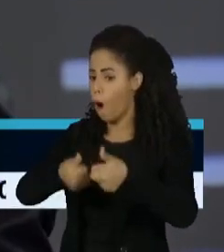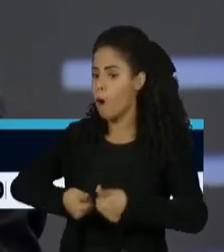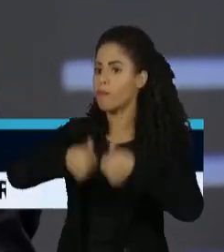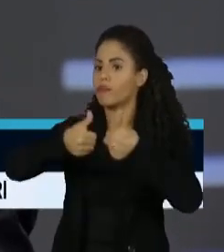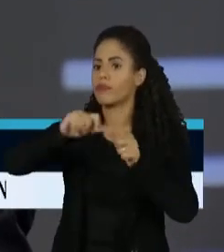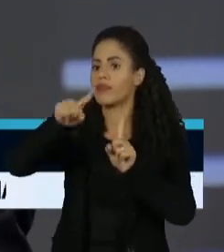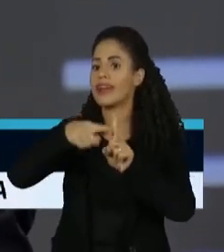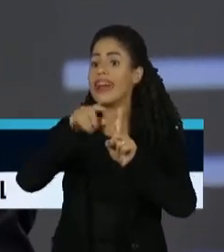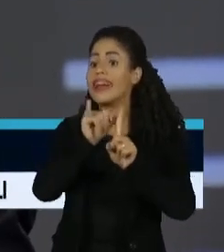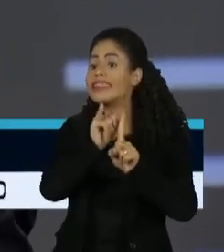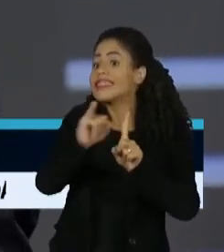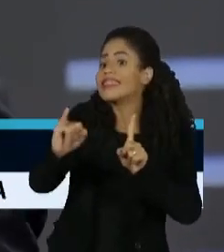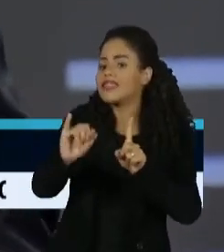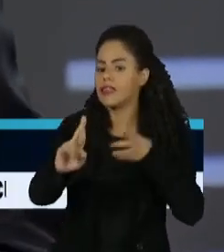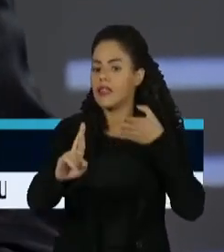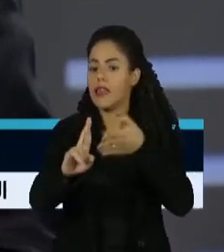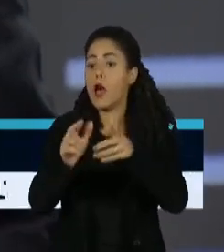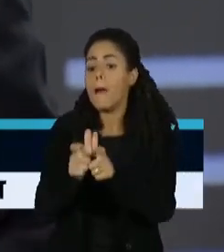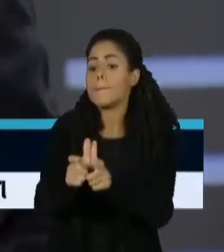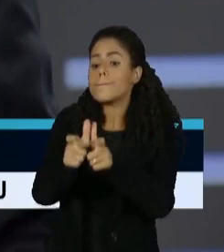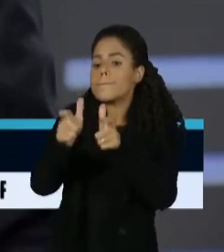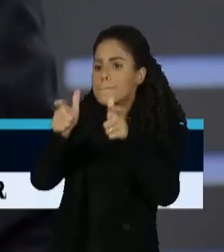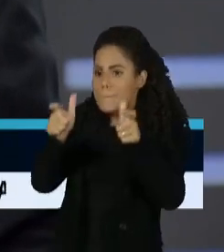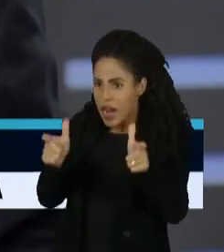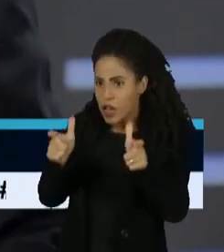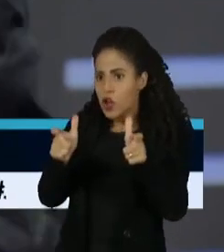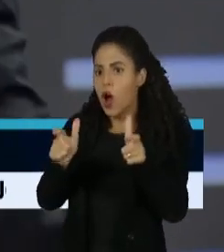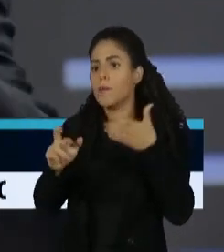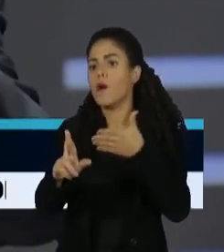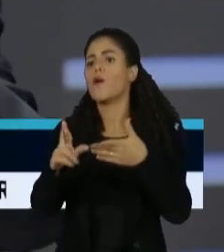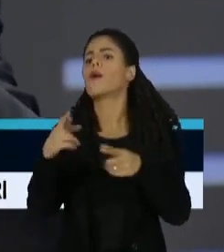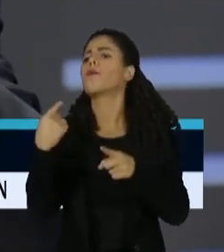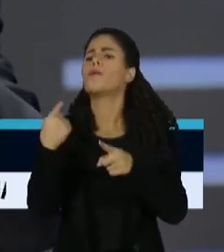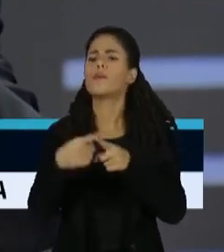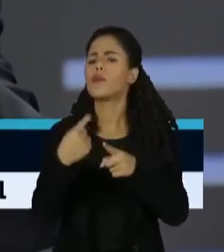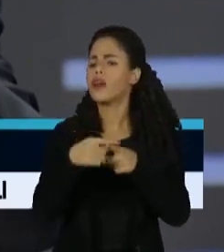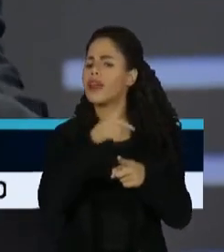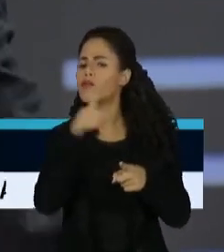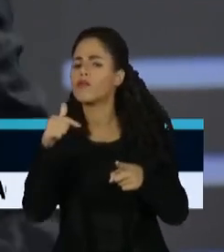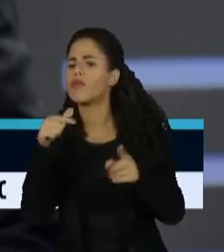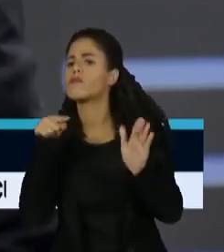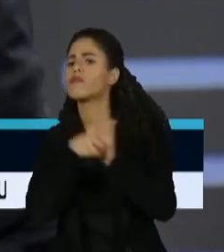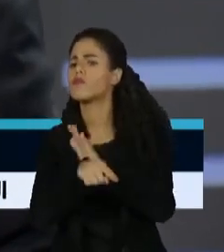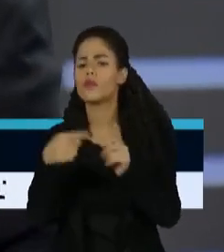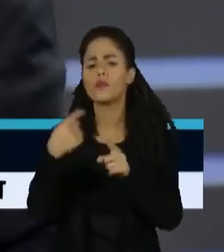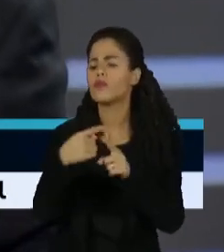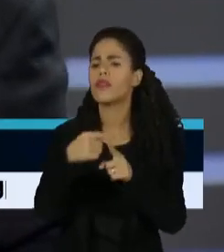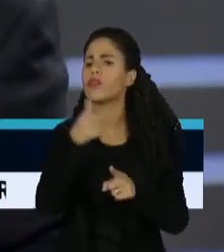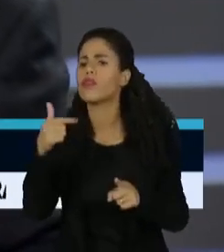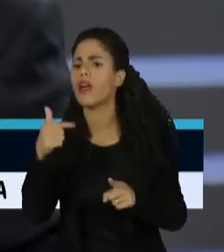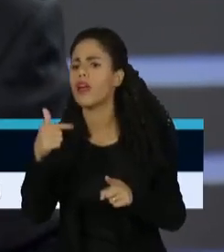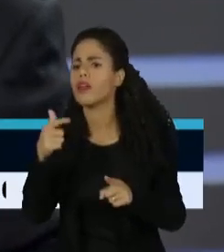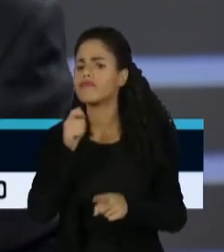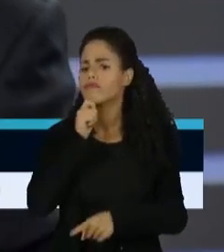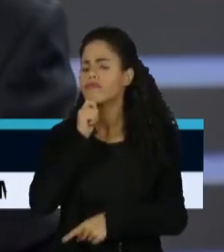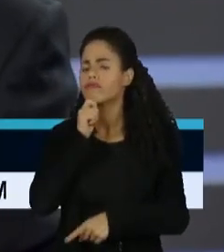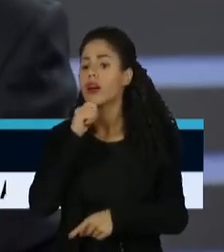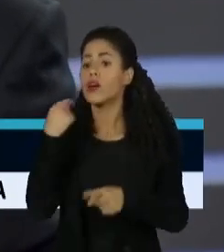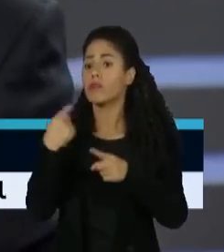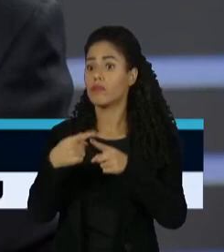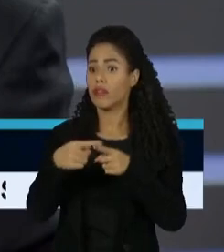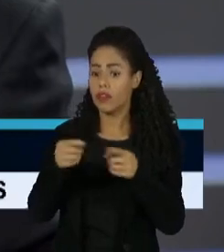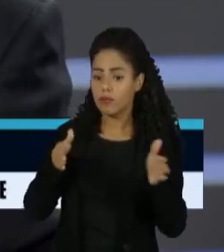você aumentasse a representatividade. E eu acho que não tem, porque, pelo que a entrevistada falou, quer dizer, no momento que você